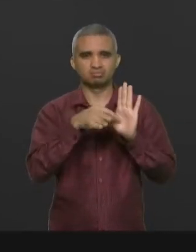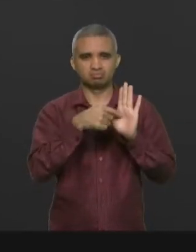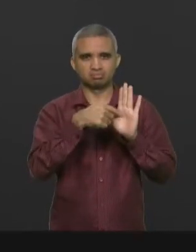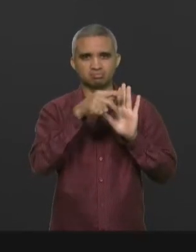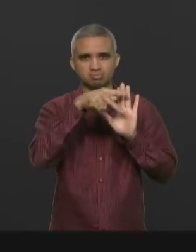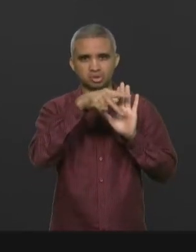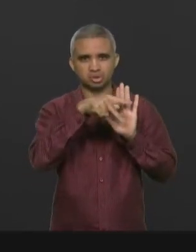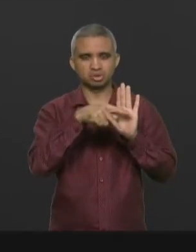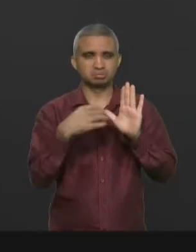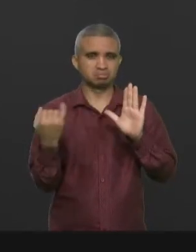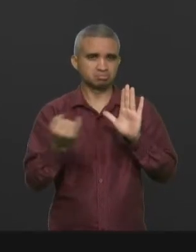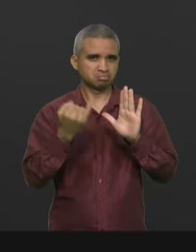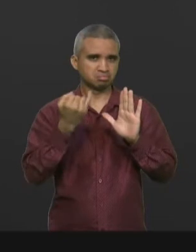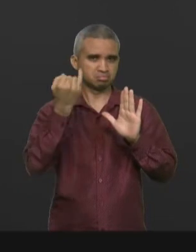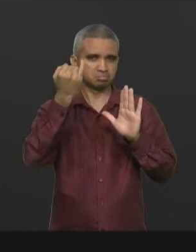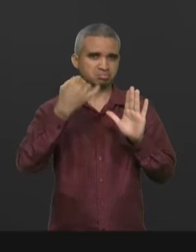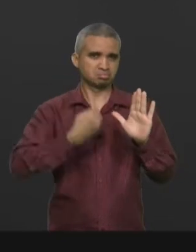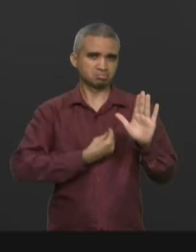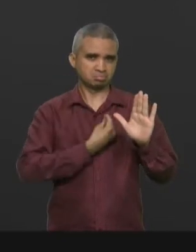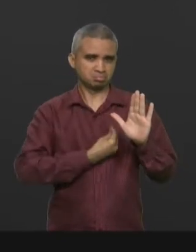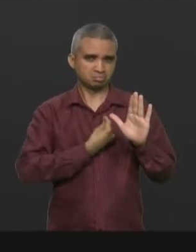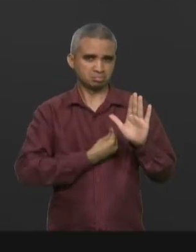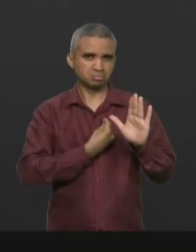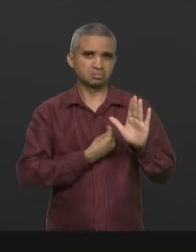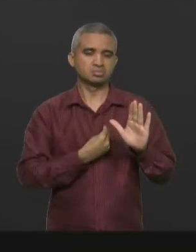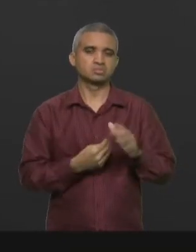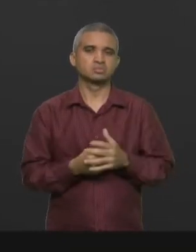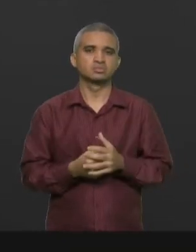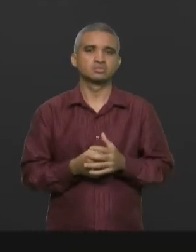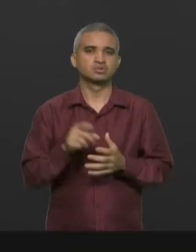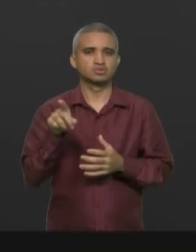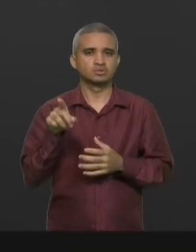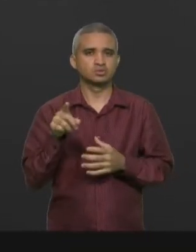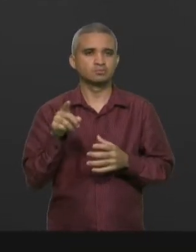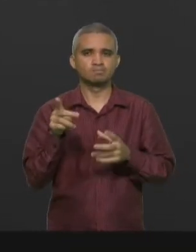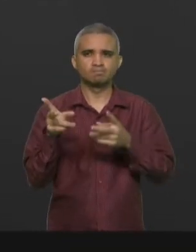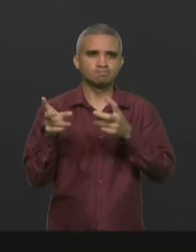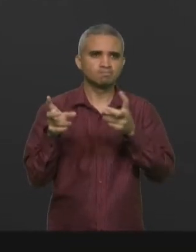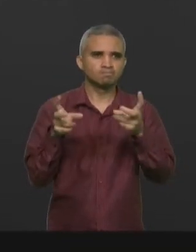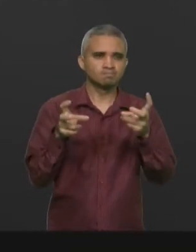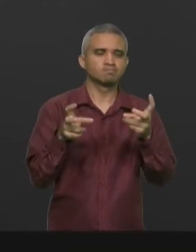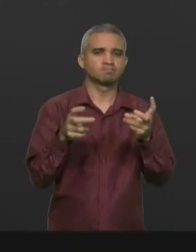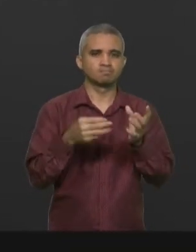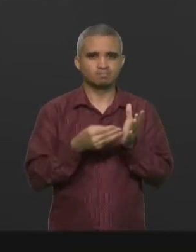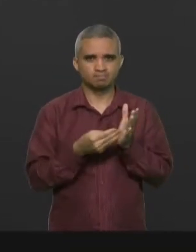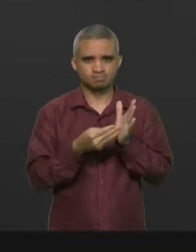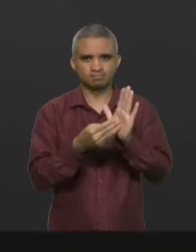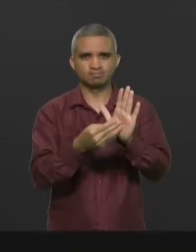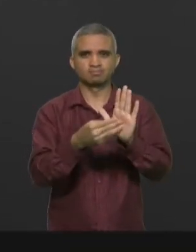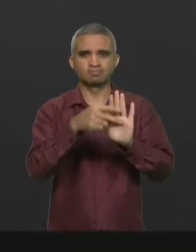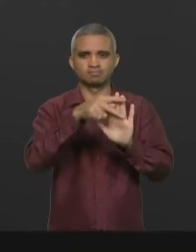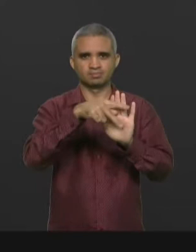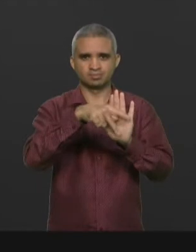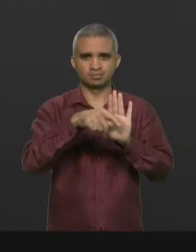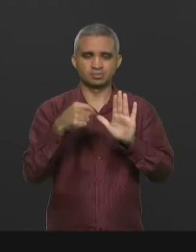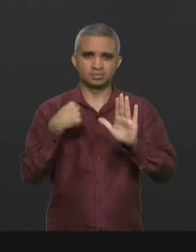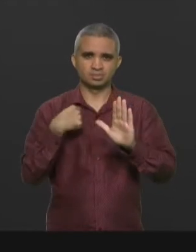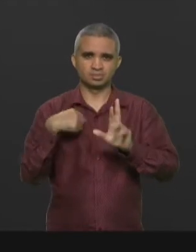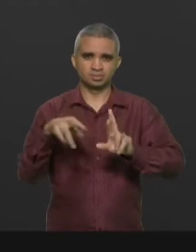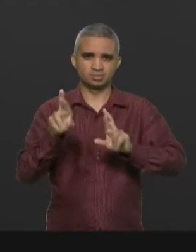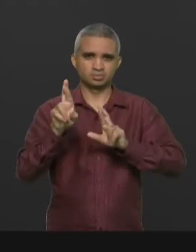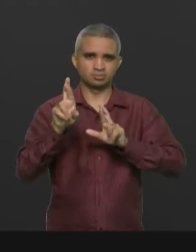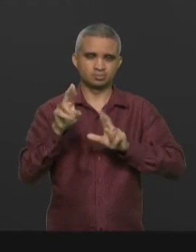no momento em que vivenciamos. Vossa Excelência, sensível à causa, apresenta. Espero muito que o Poder Executivo